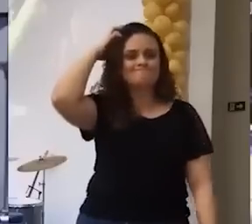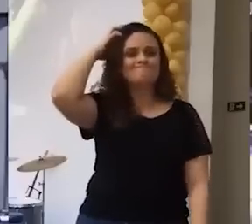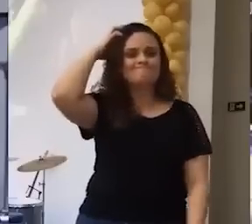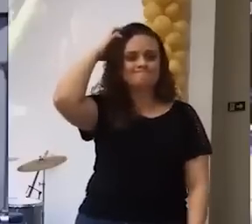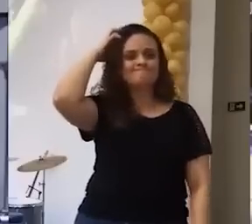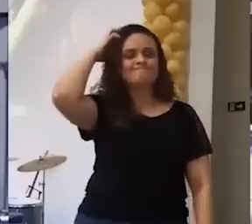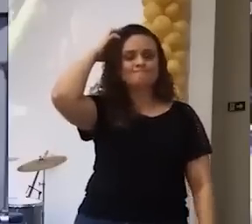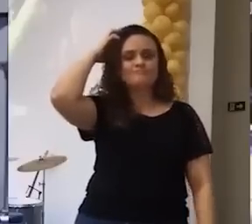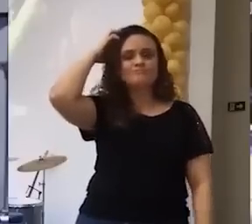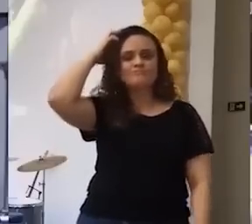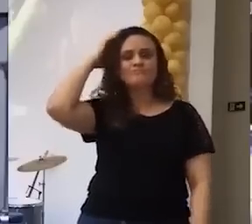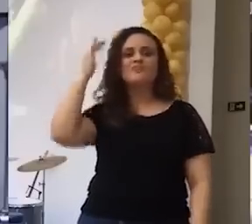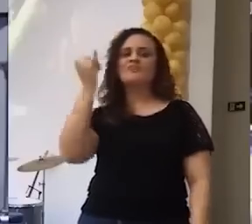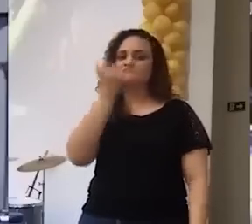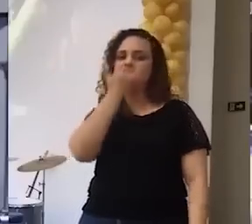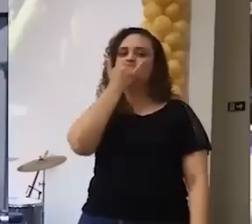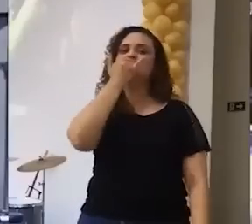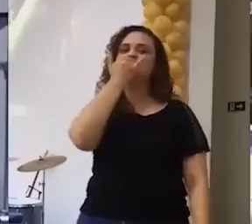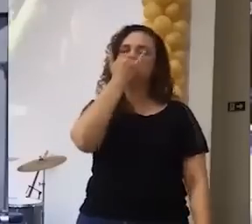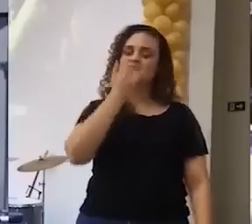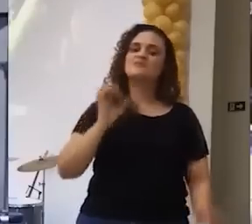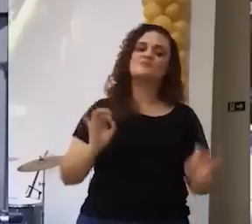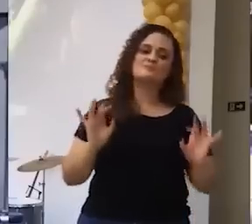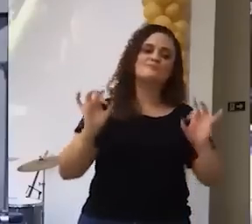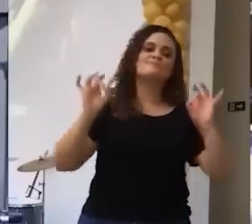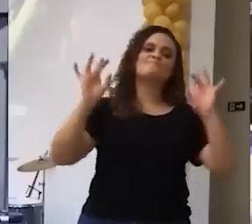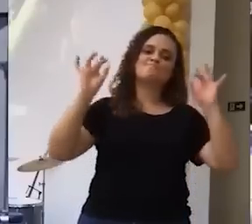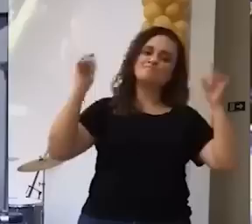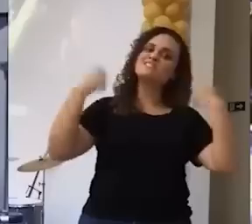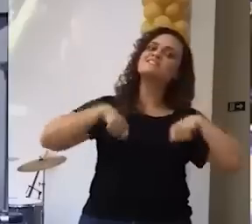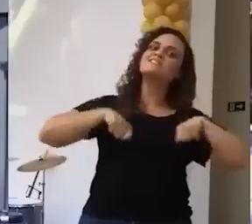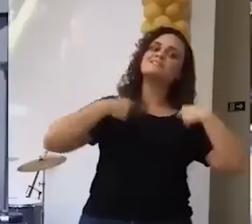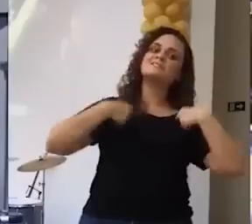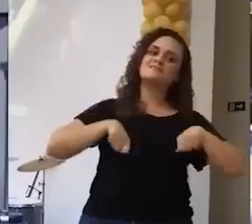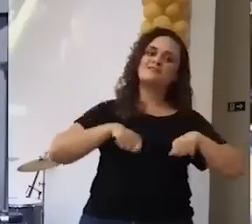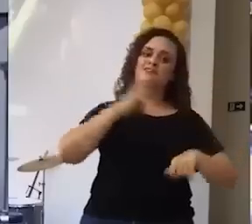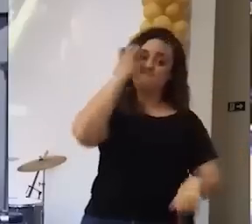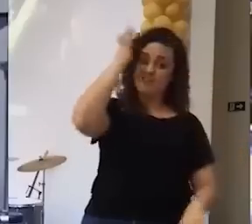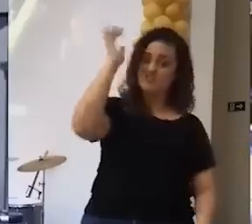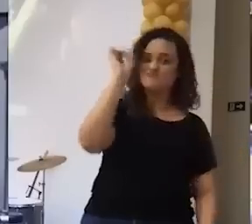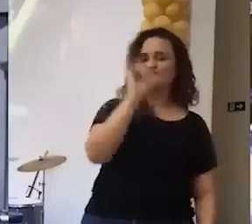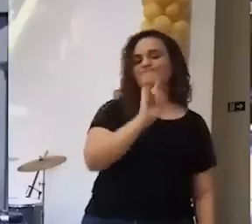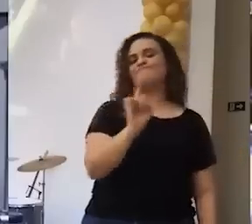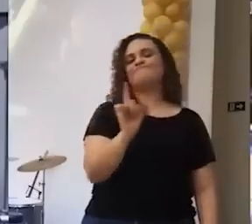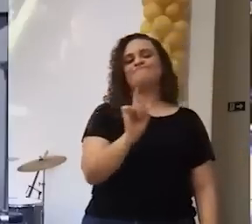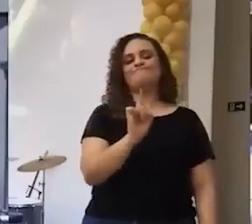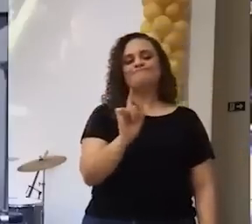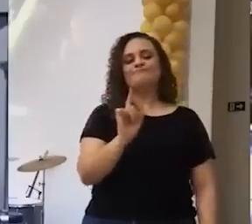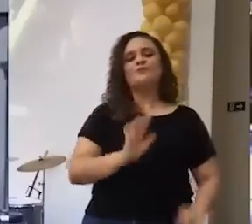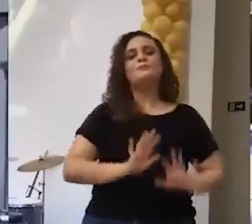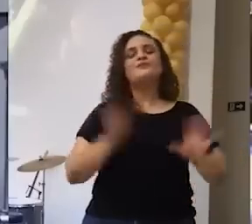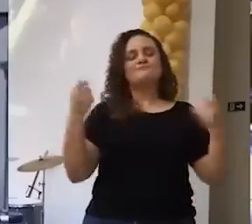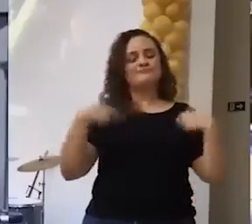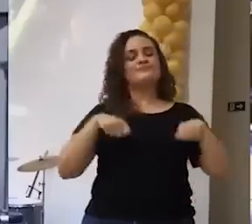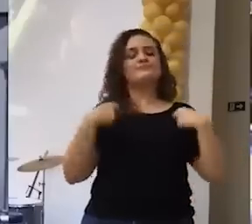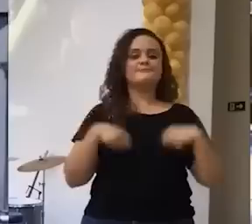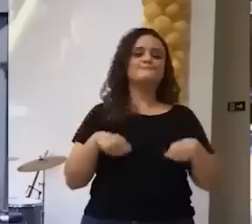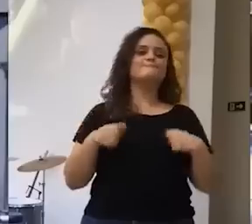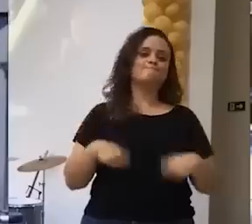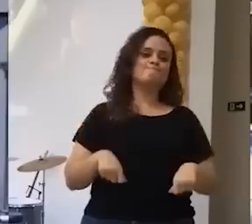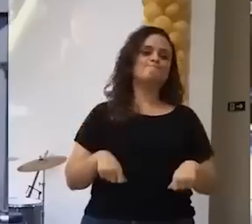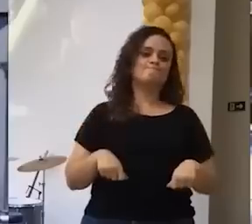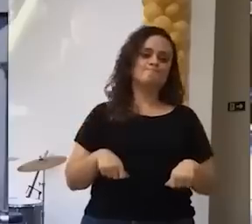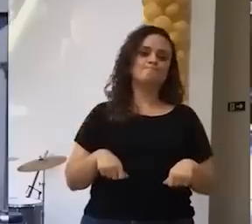O perdão é necessário. Não é fácil, mas ele é necessário.